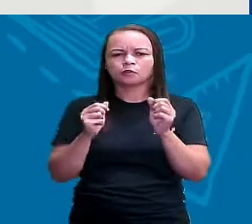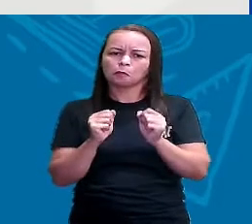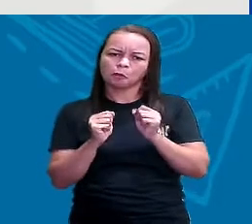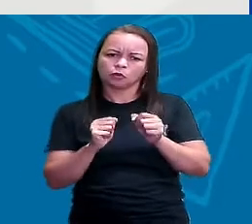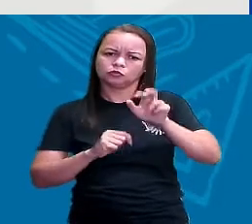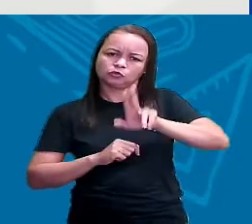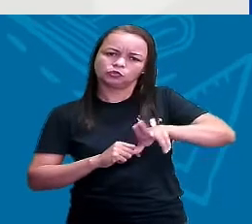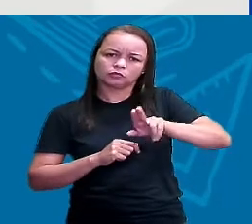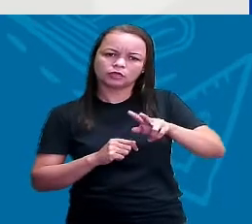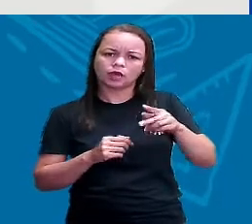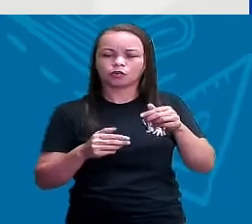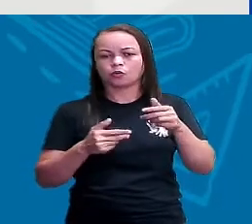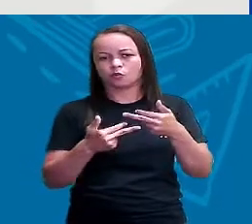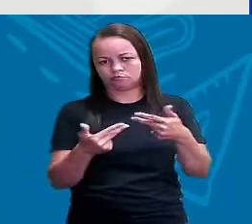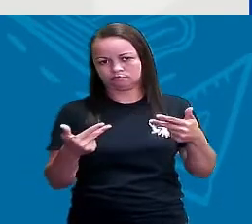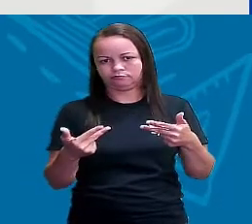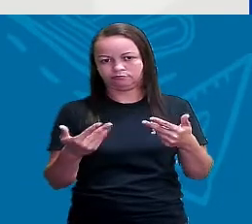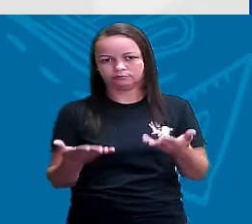utilizar.